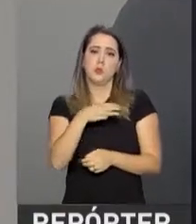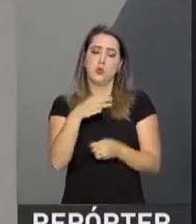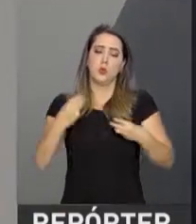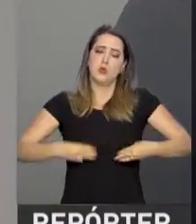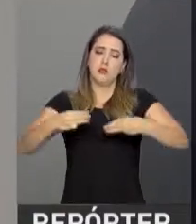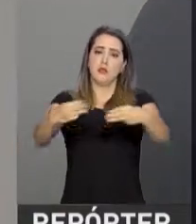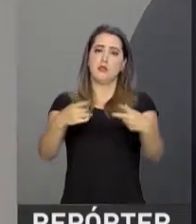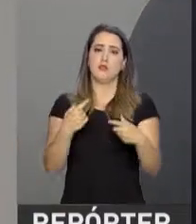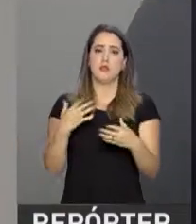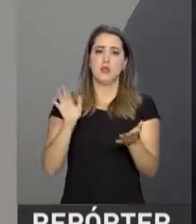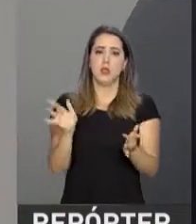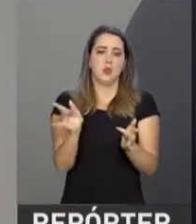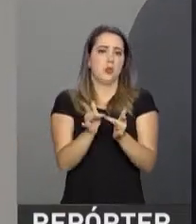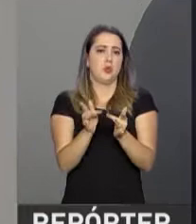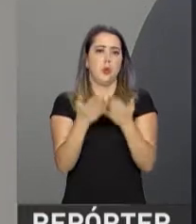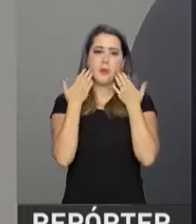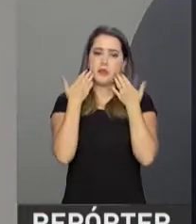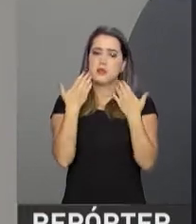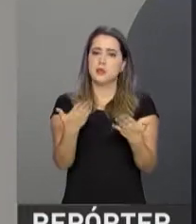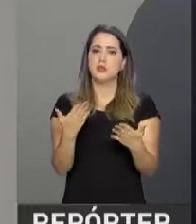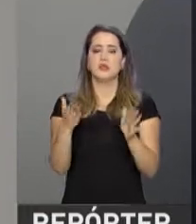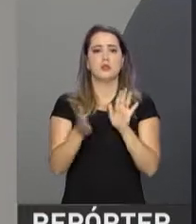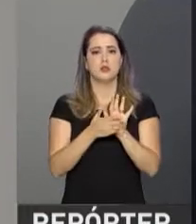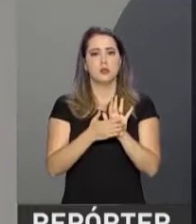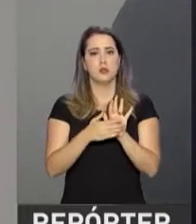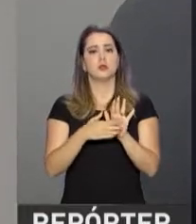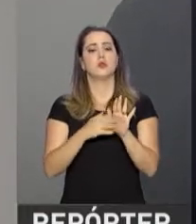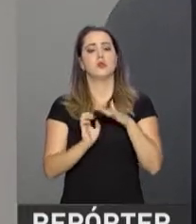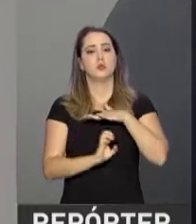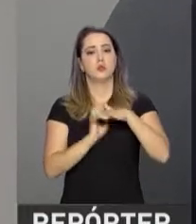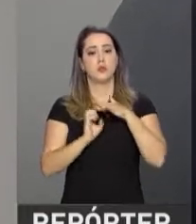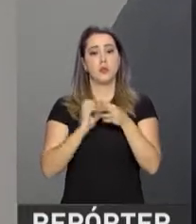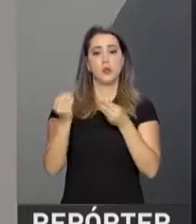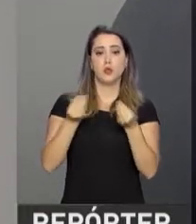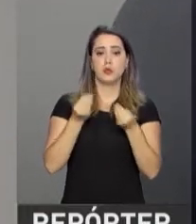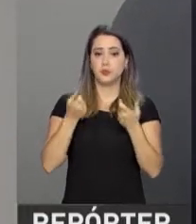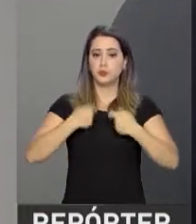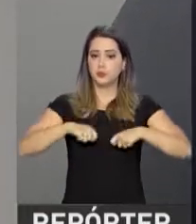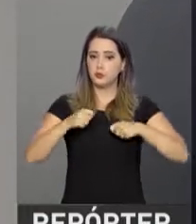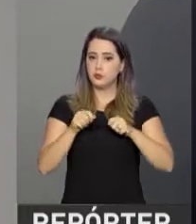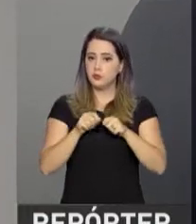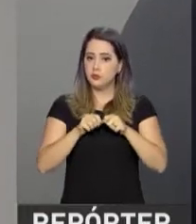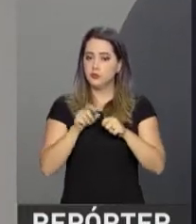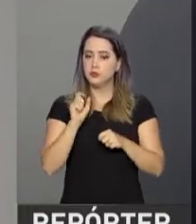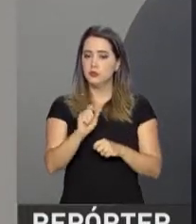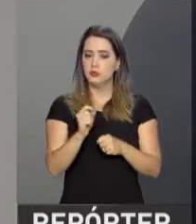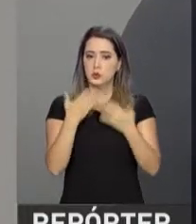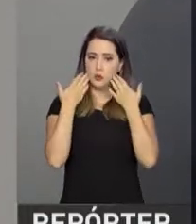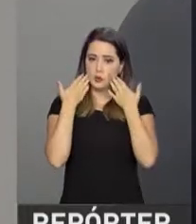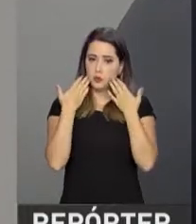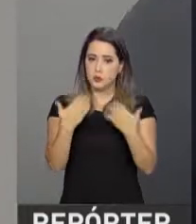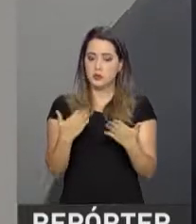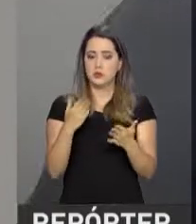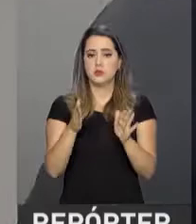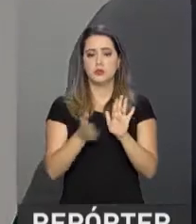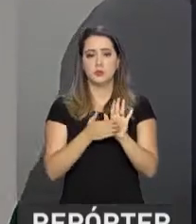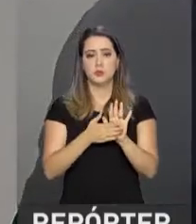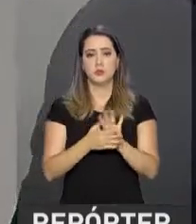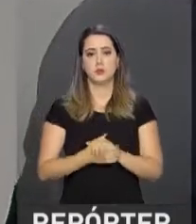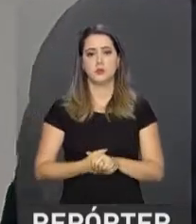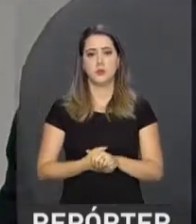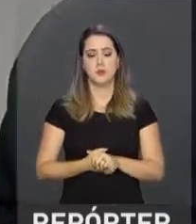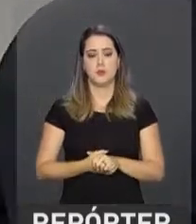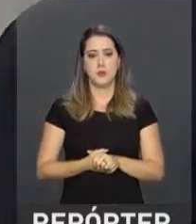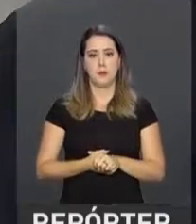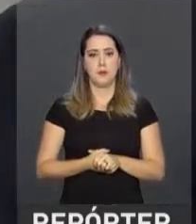à adesão à apresentação de propostas pelas empresas e como elas devem fazer para apresentar suas propostas as